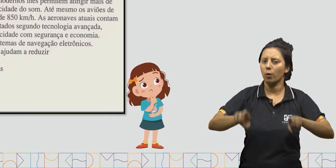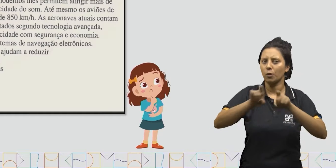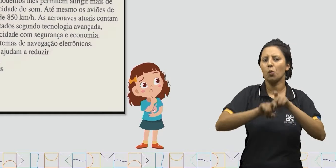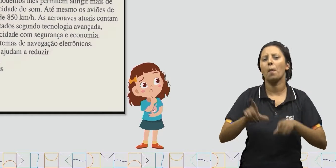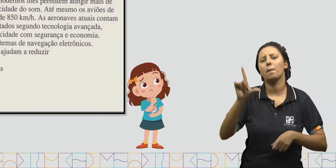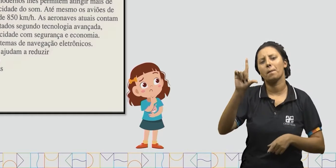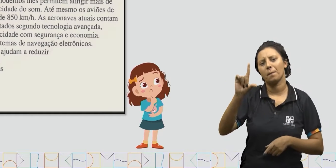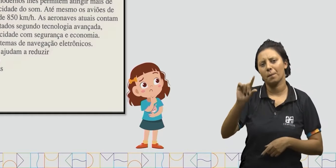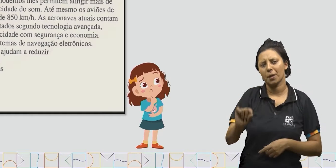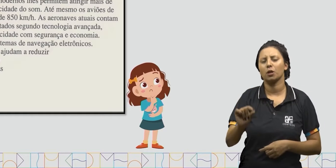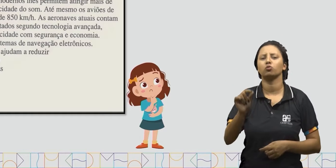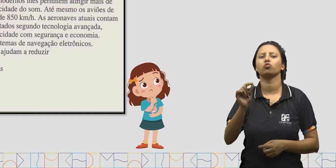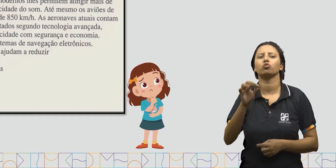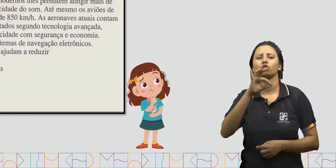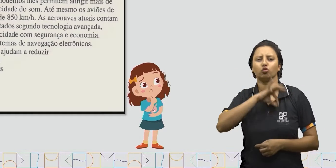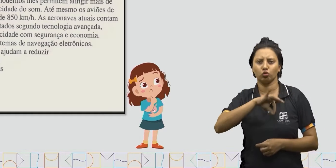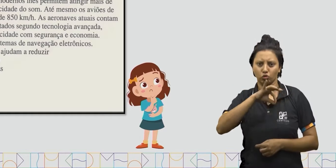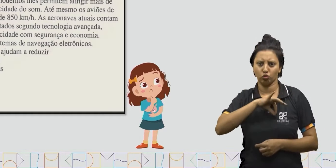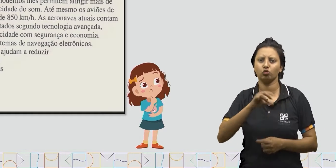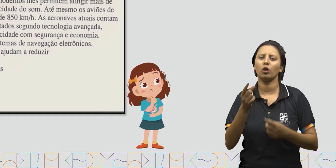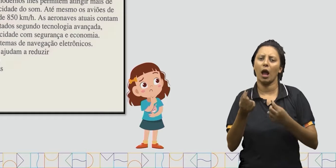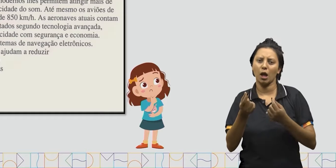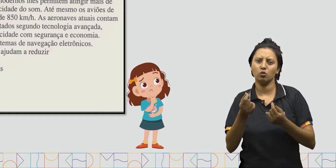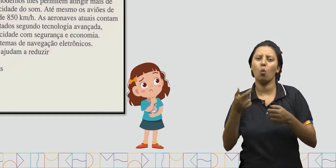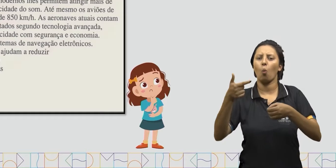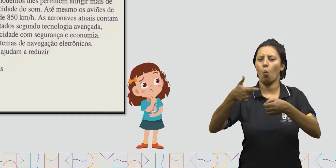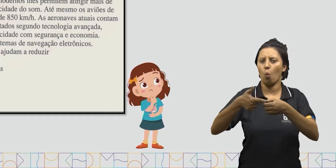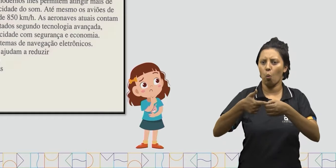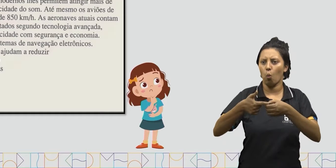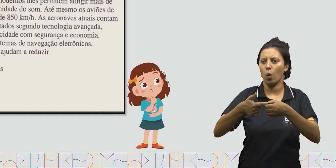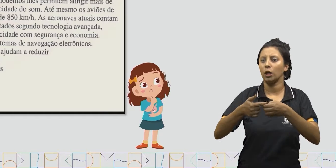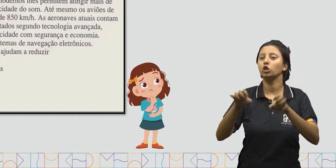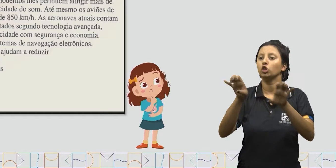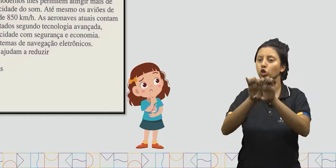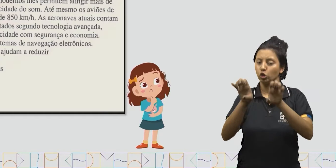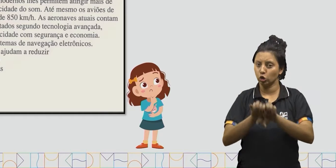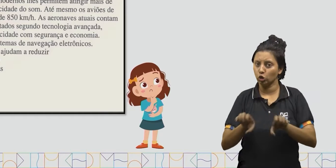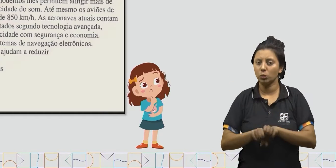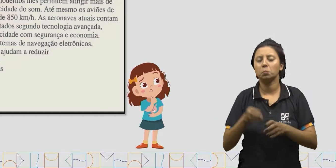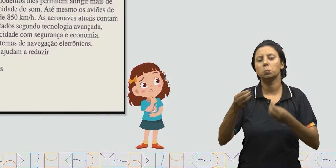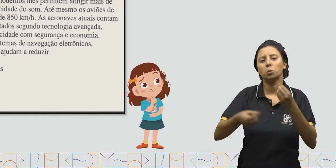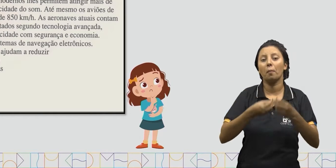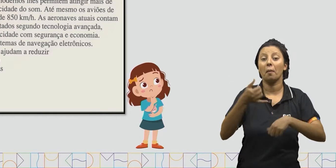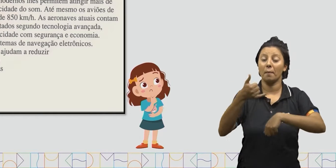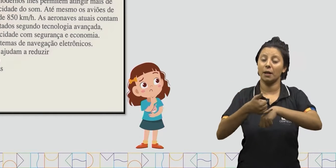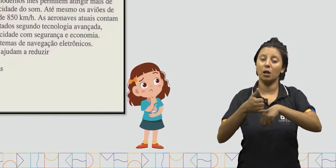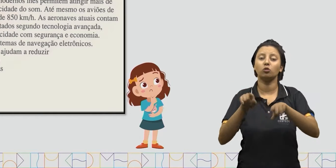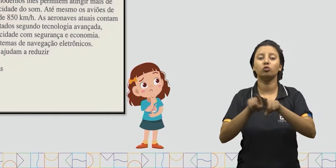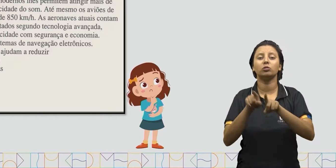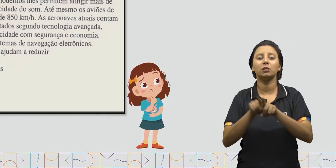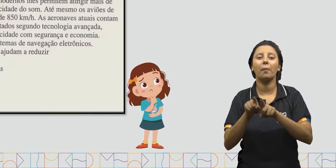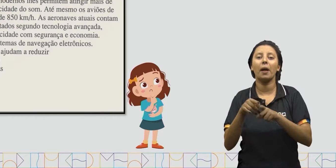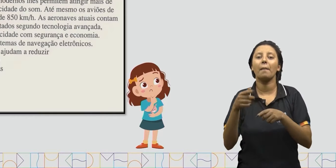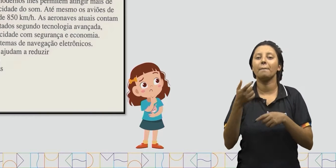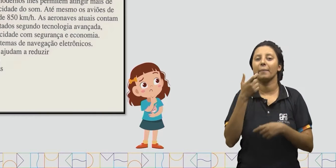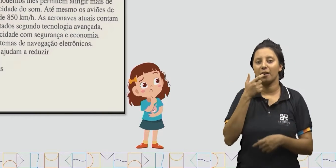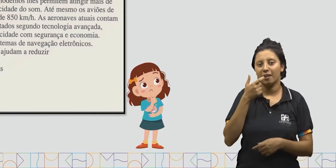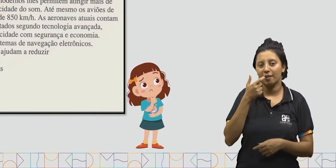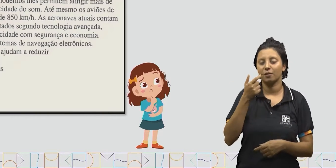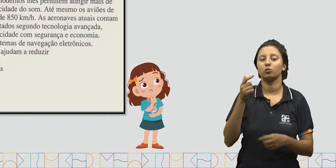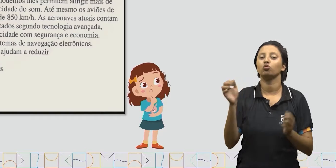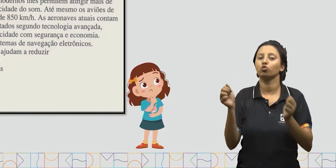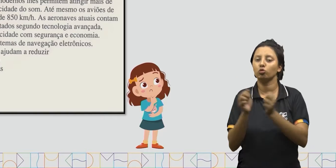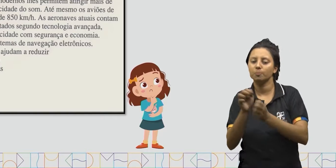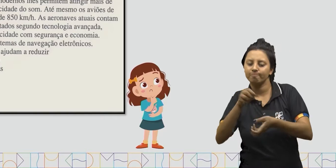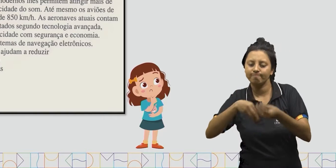os custos com combustíveis. Sua estrutura é feita de ligas metálicas e compostos plásticos, ao mesmo